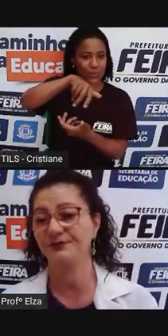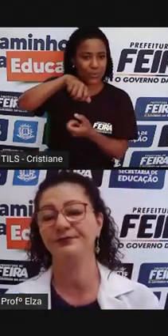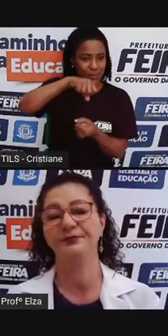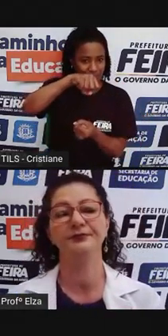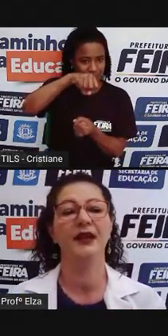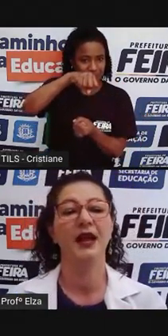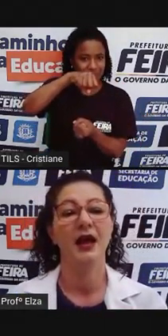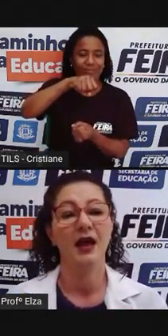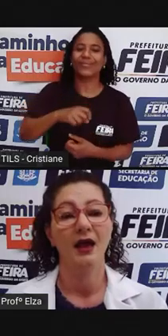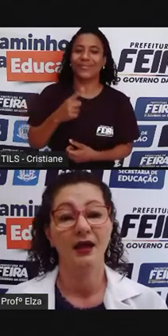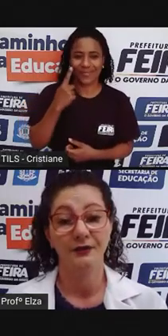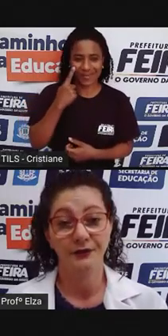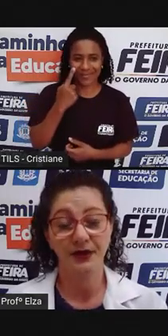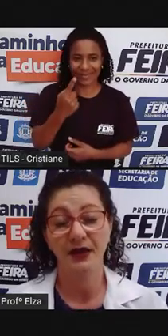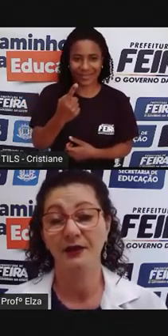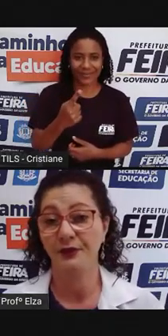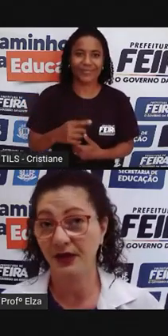inglês?